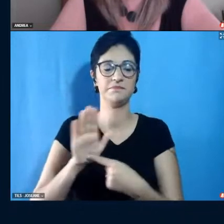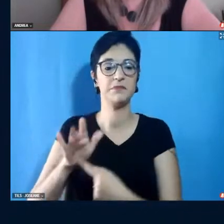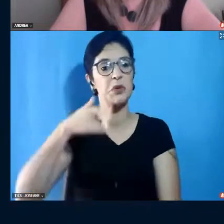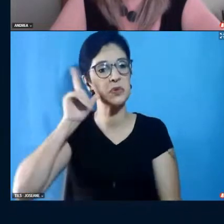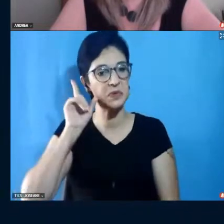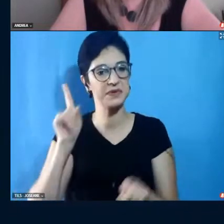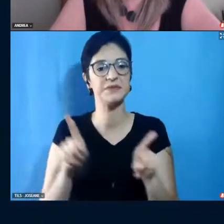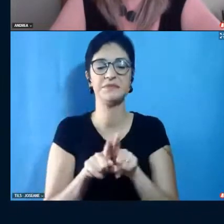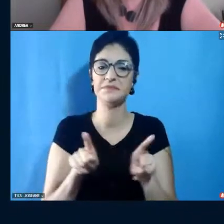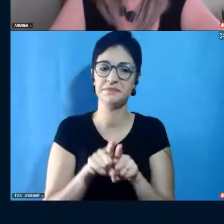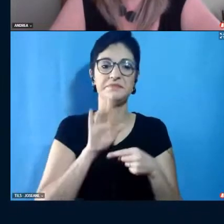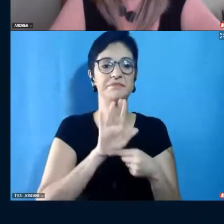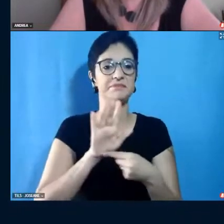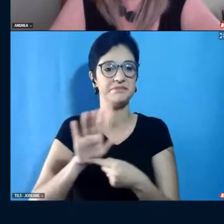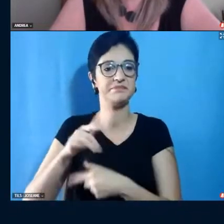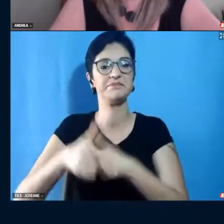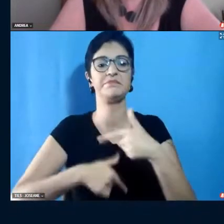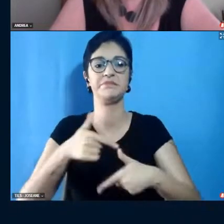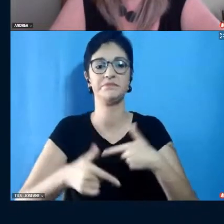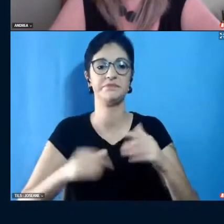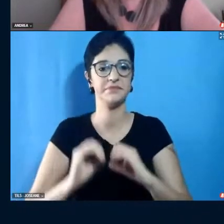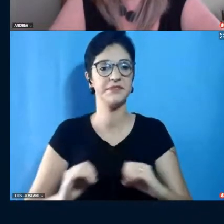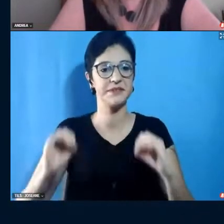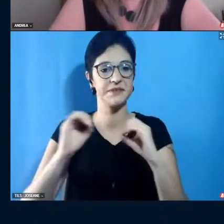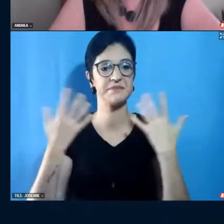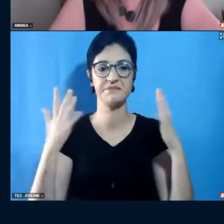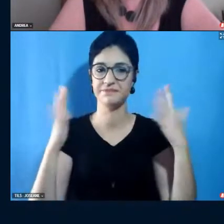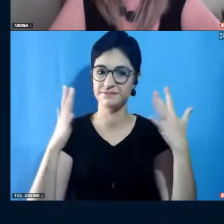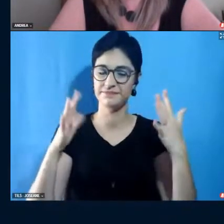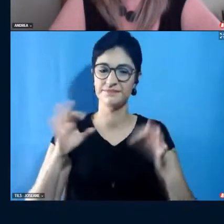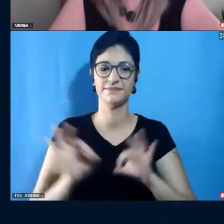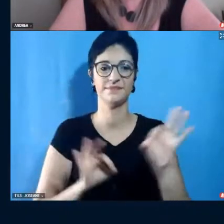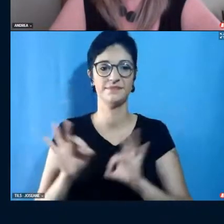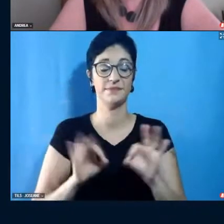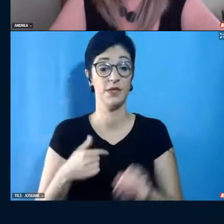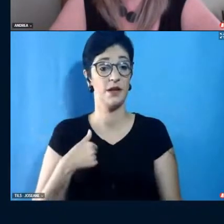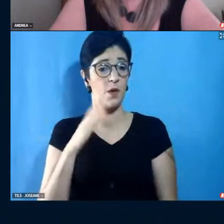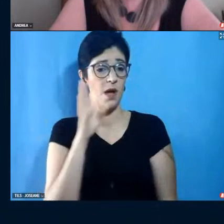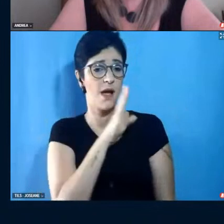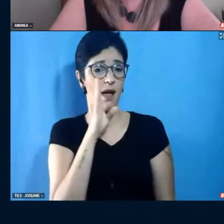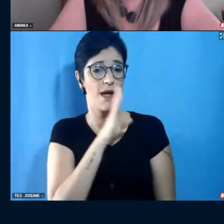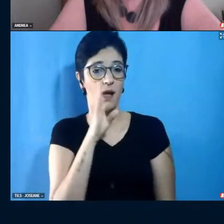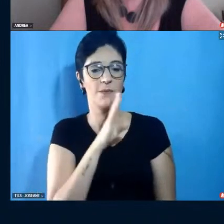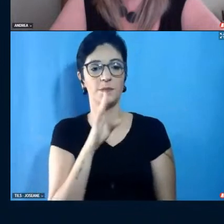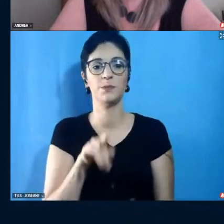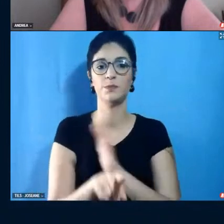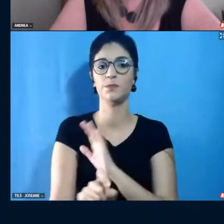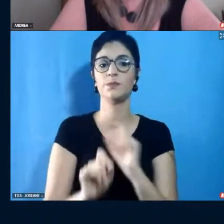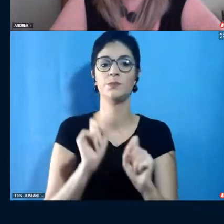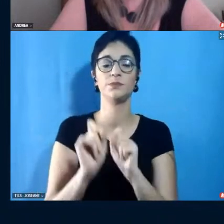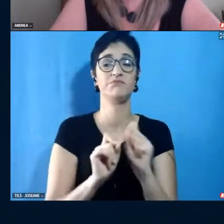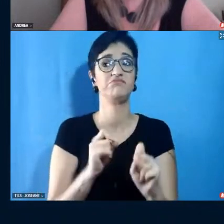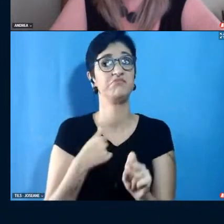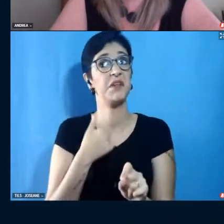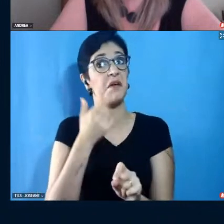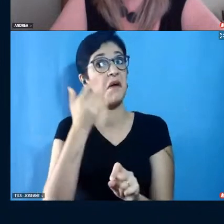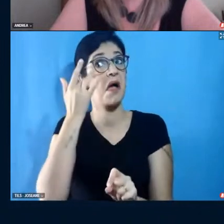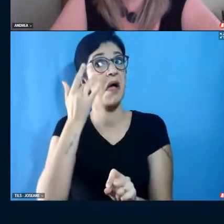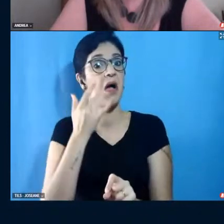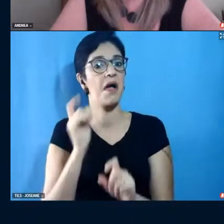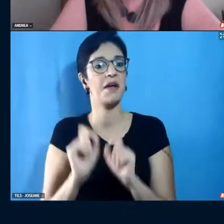também. Parabéns à organização. Vou ser breve aqui. Eu até suspeito que... Acho